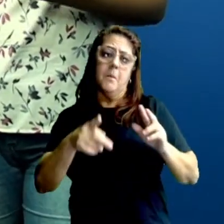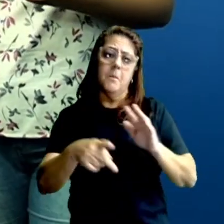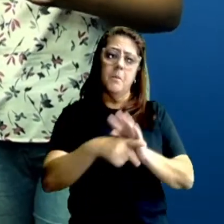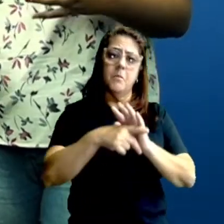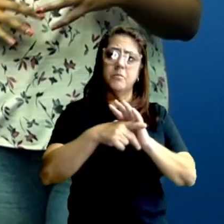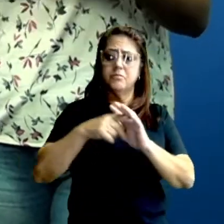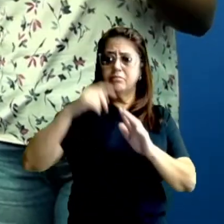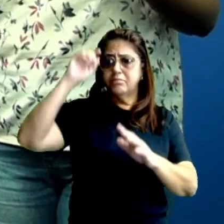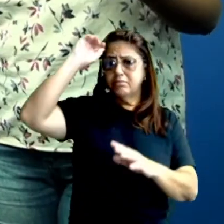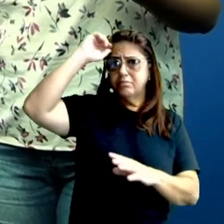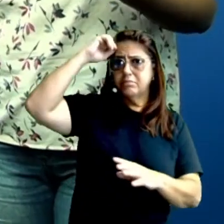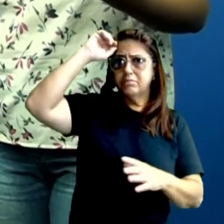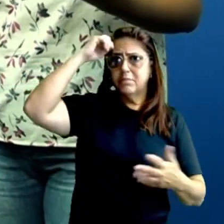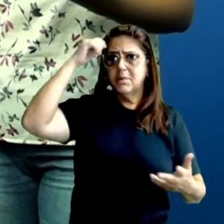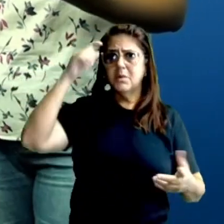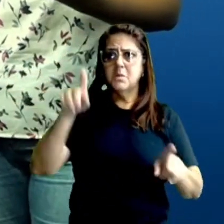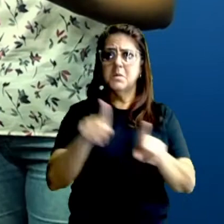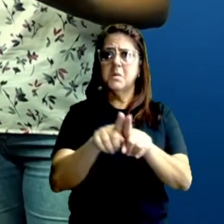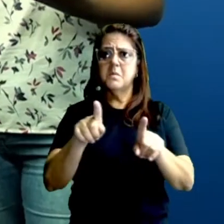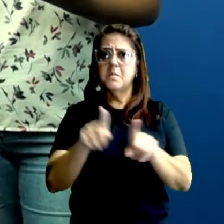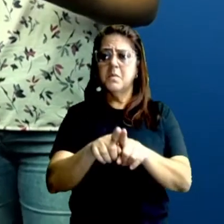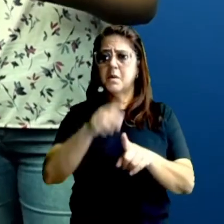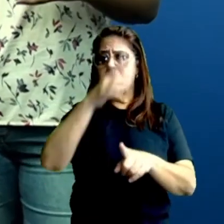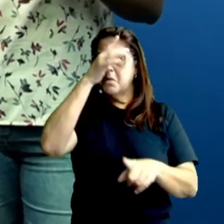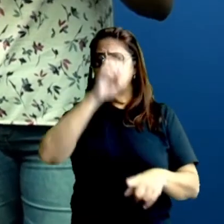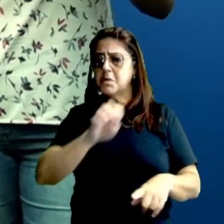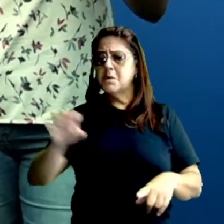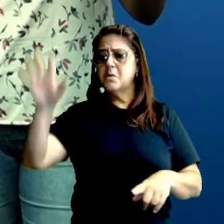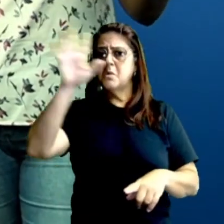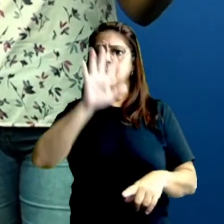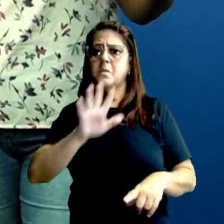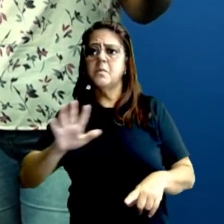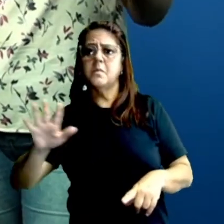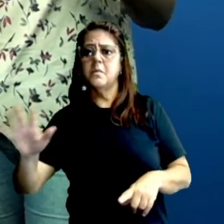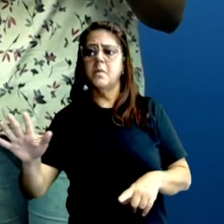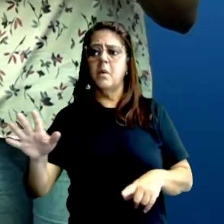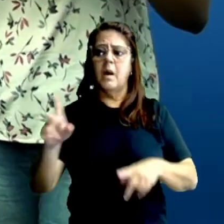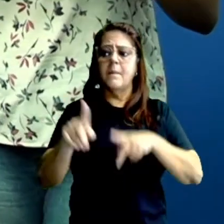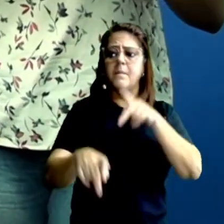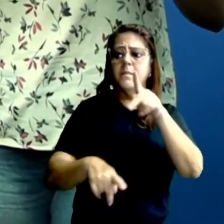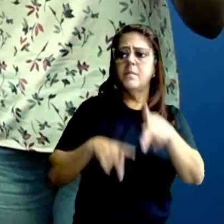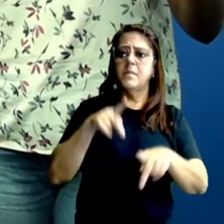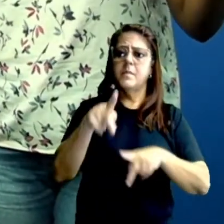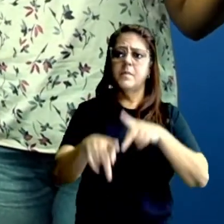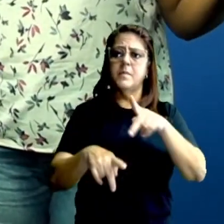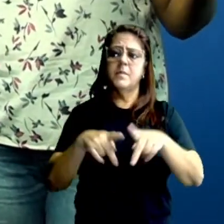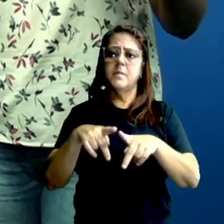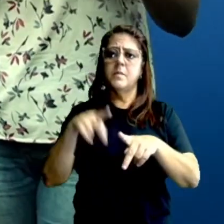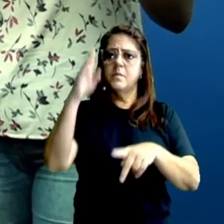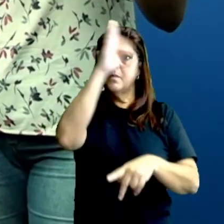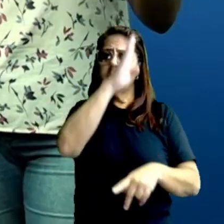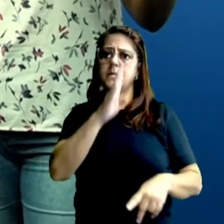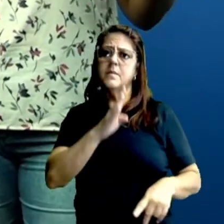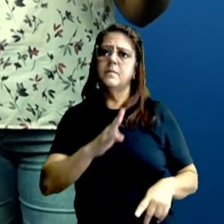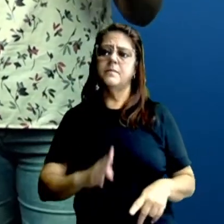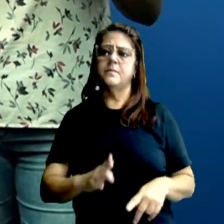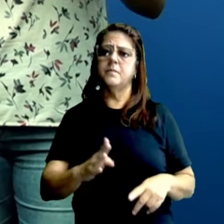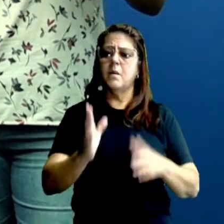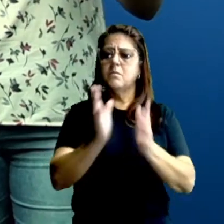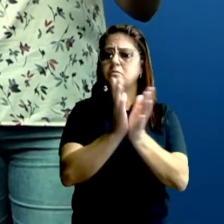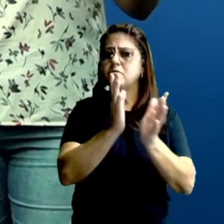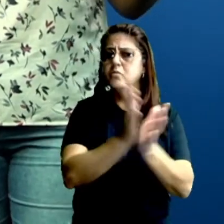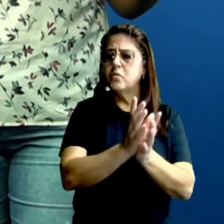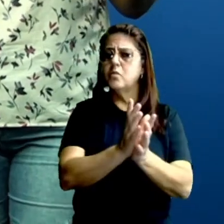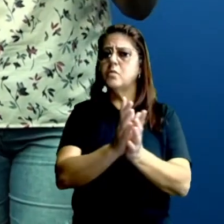os negros e também os imigrantes europeus né a nossa população o povo brasileiro ele é